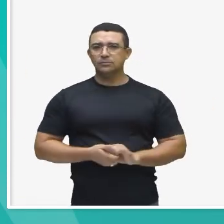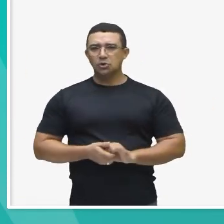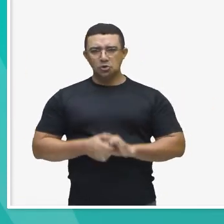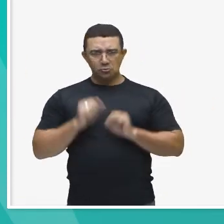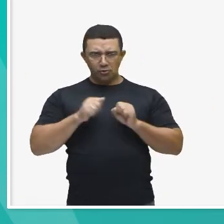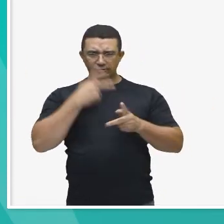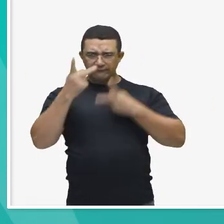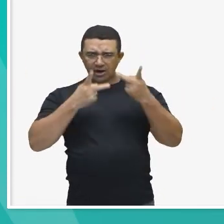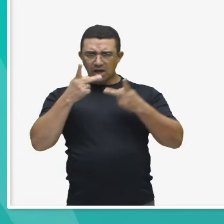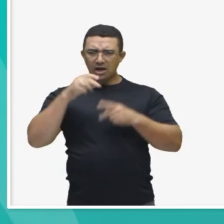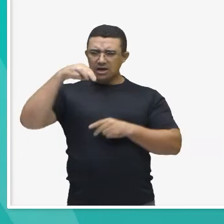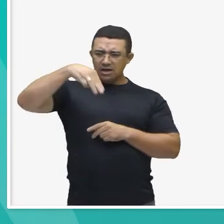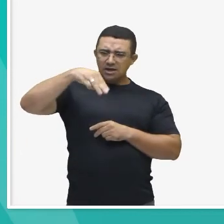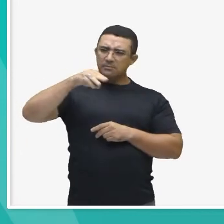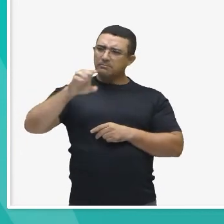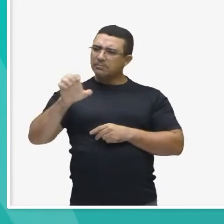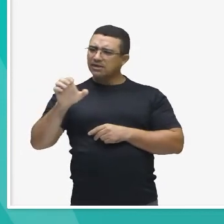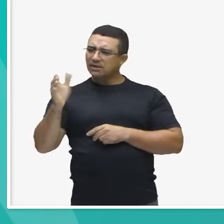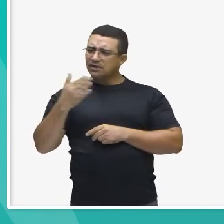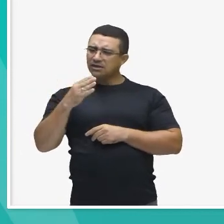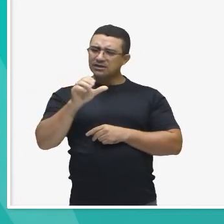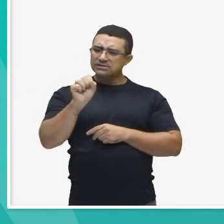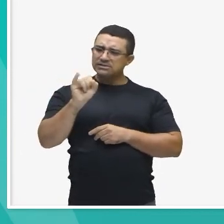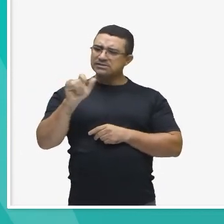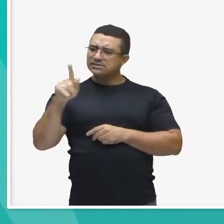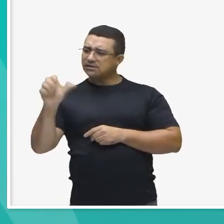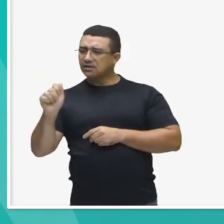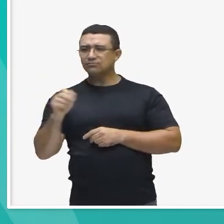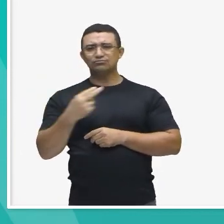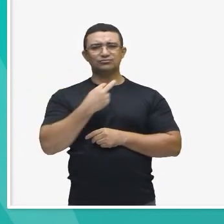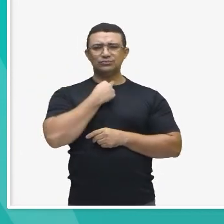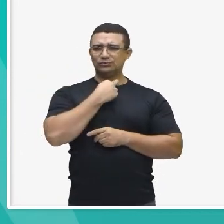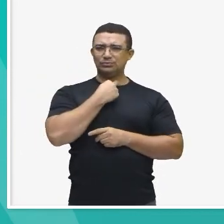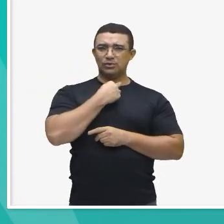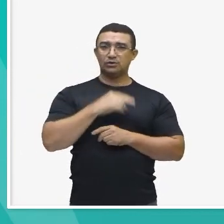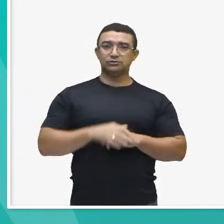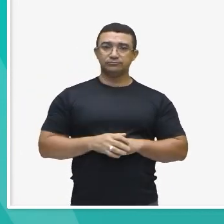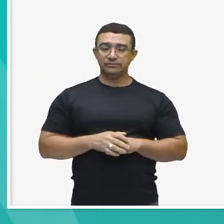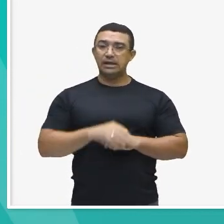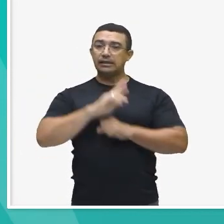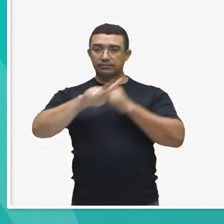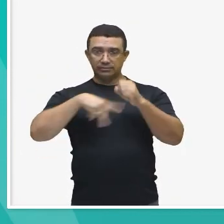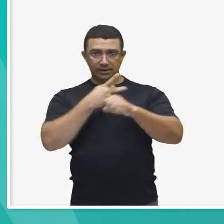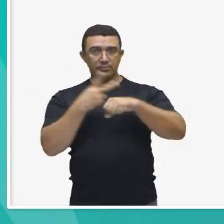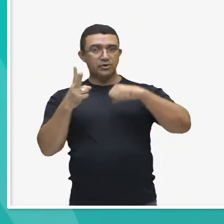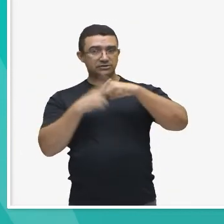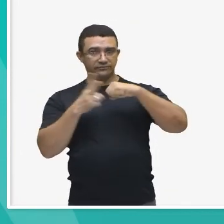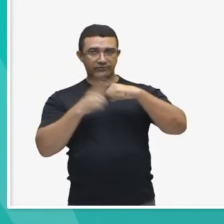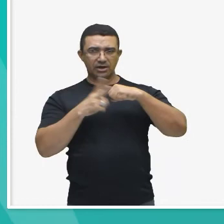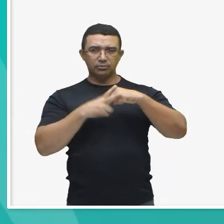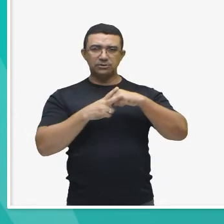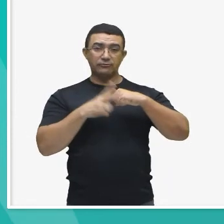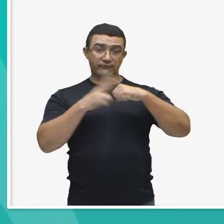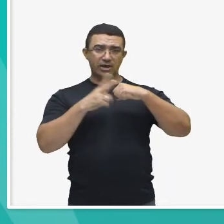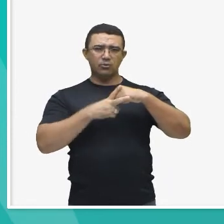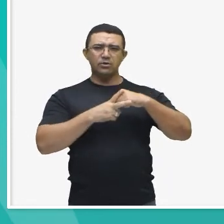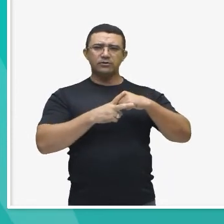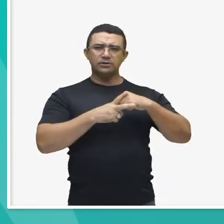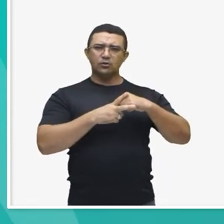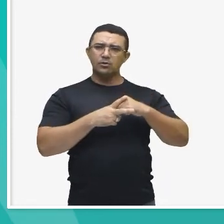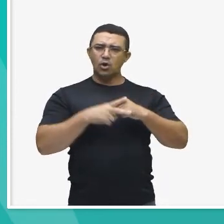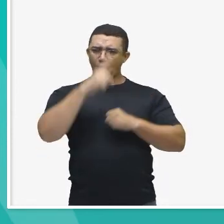Não, sigam-me. Eu estou utilizando o verbo na forma do imperativo